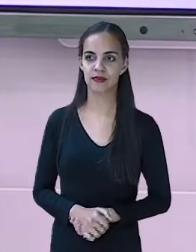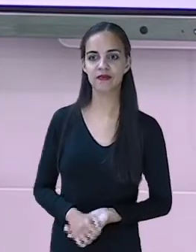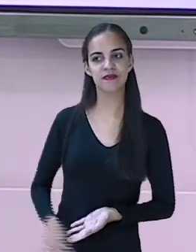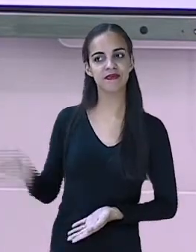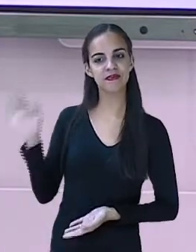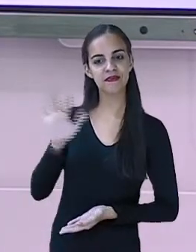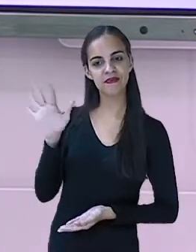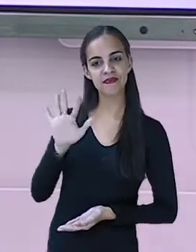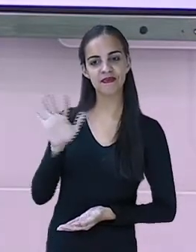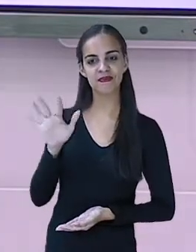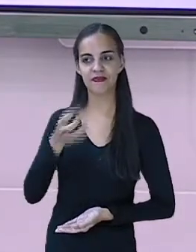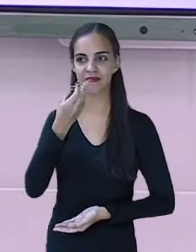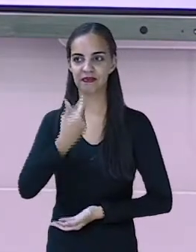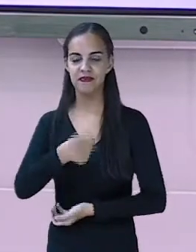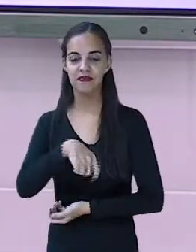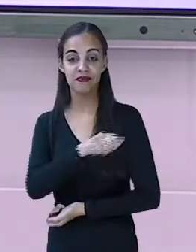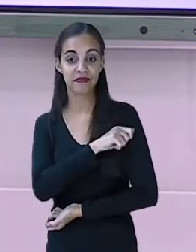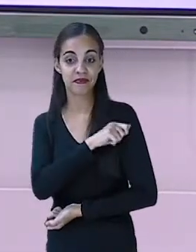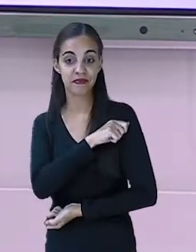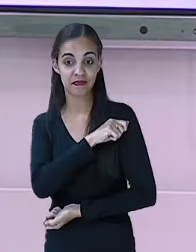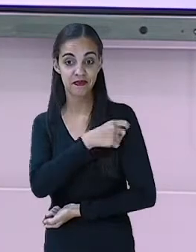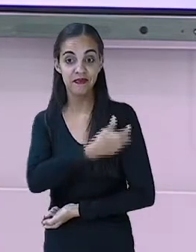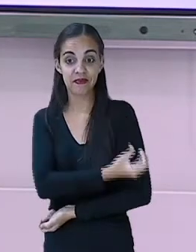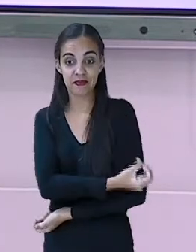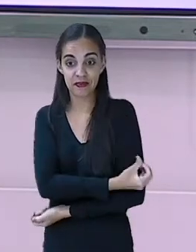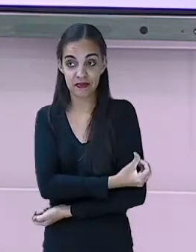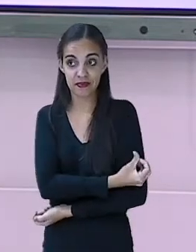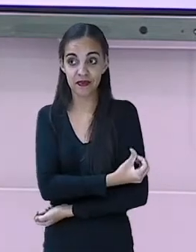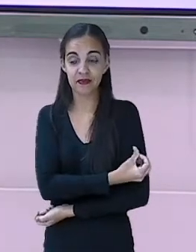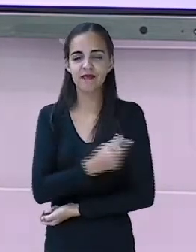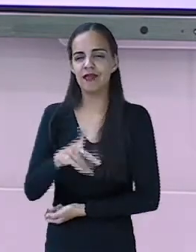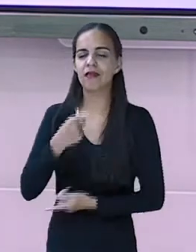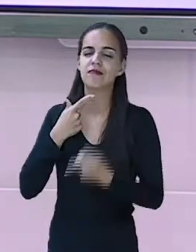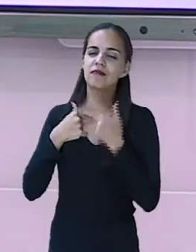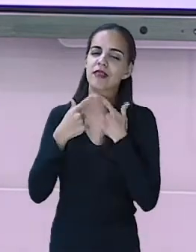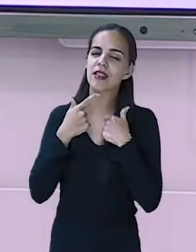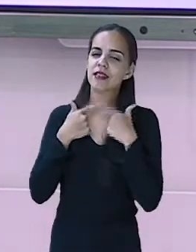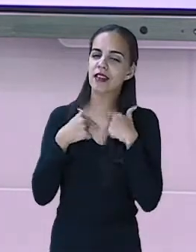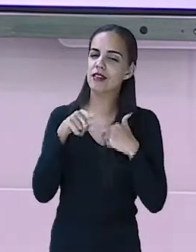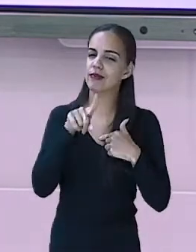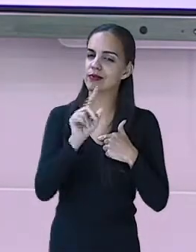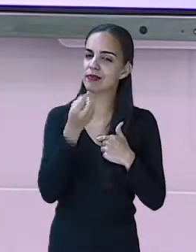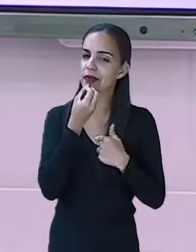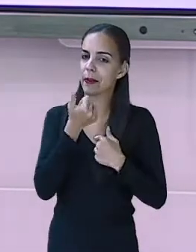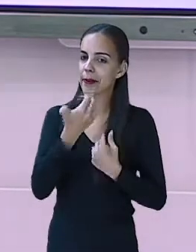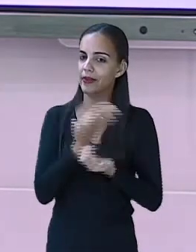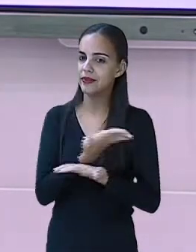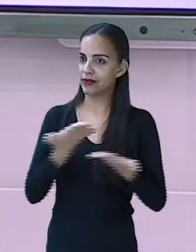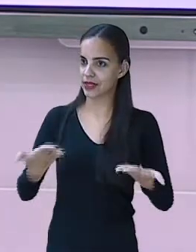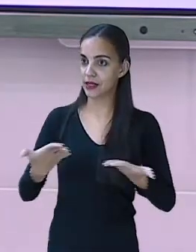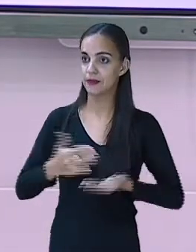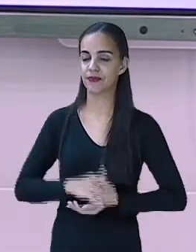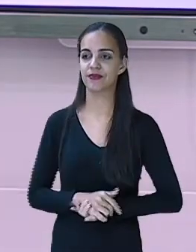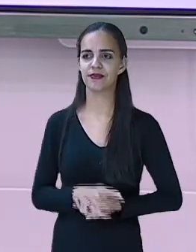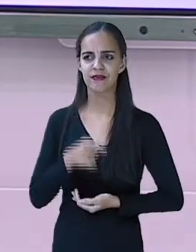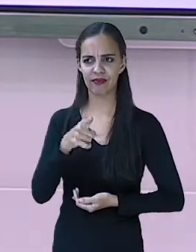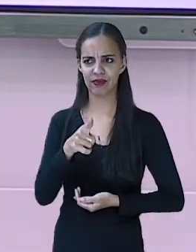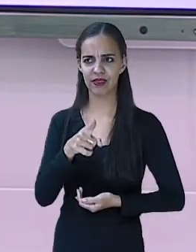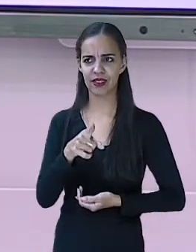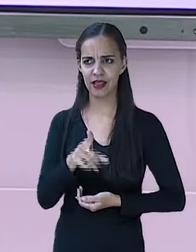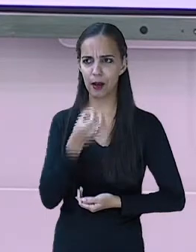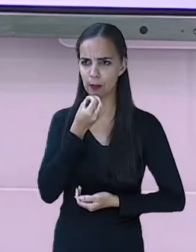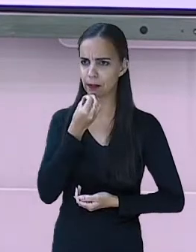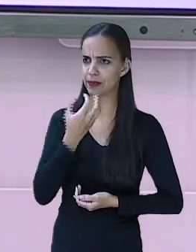o Olá estudante do 6º ano desejo que esteja tudo bem com você e que você